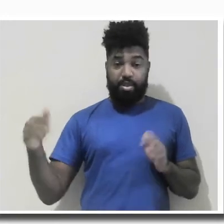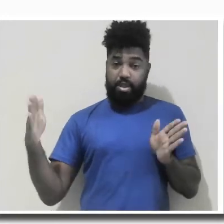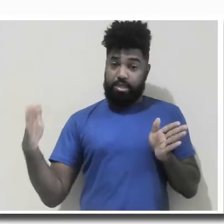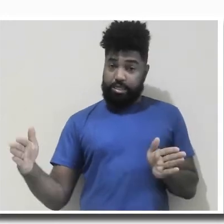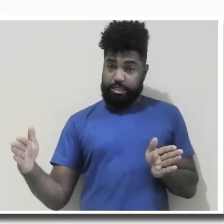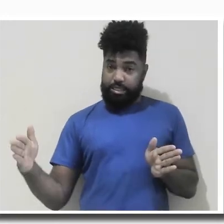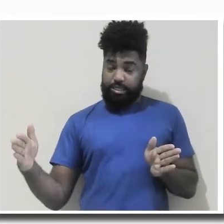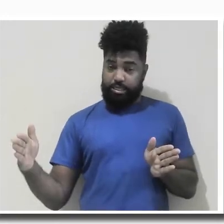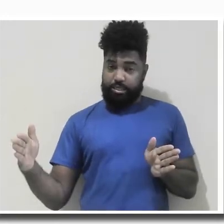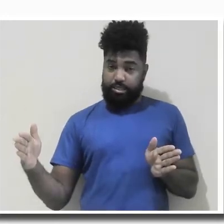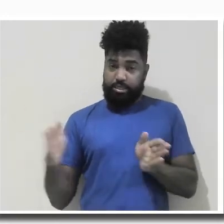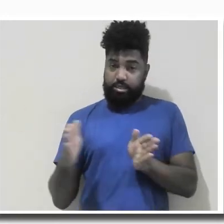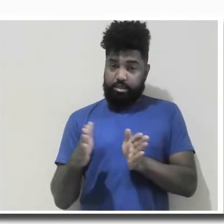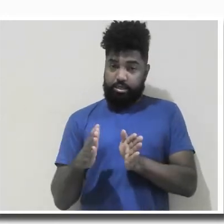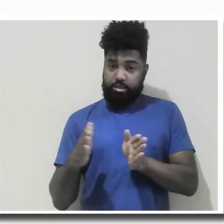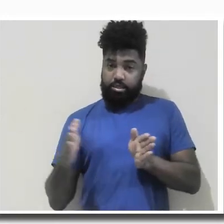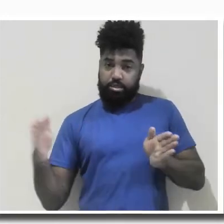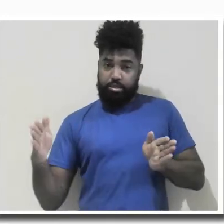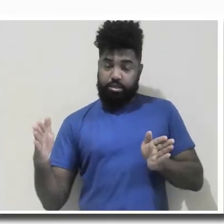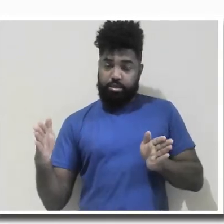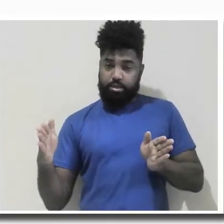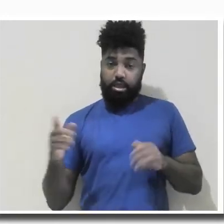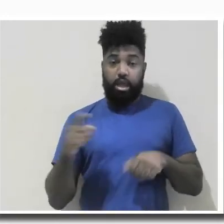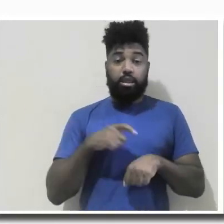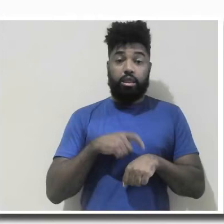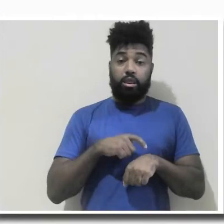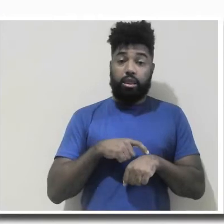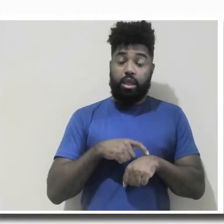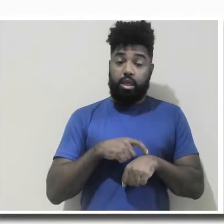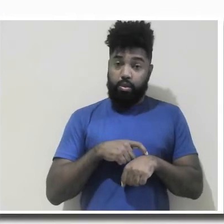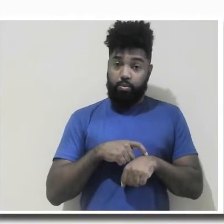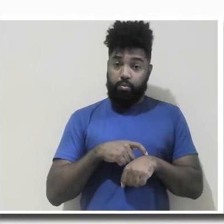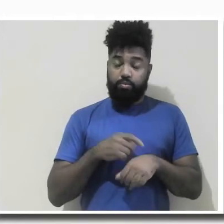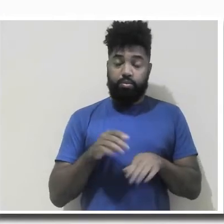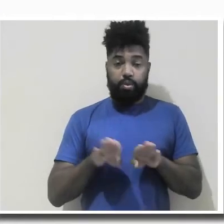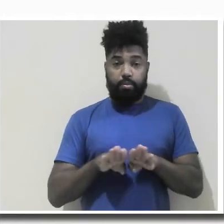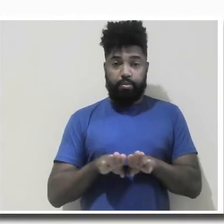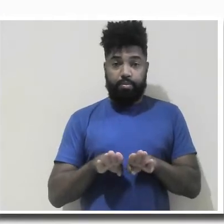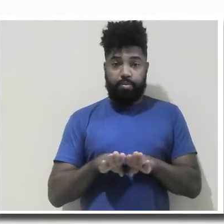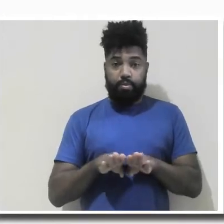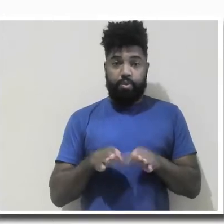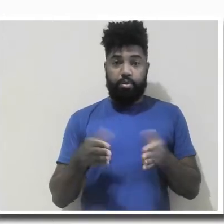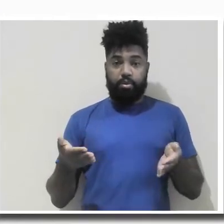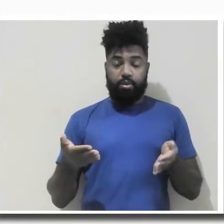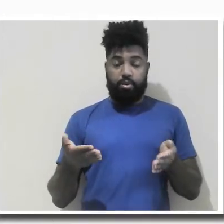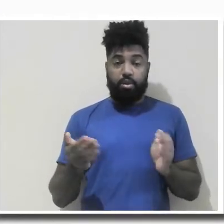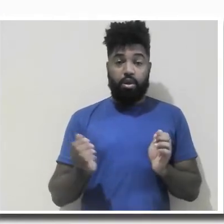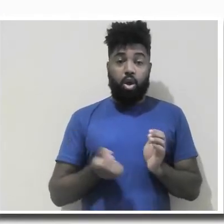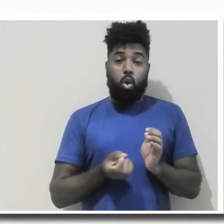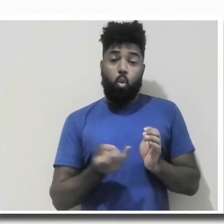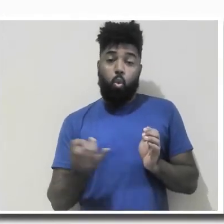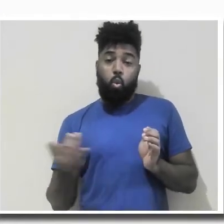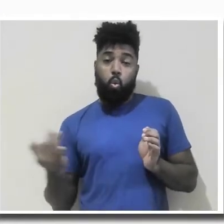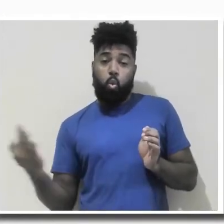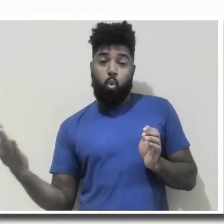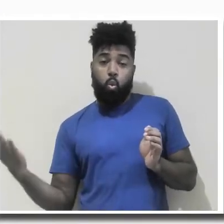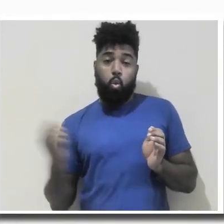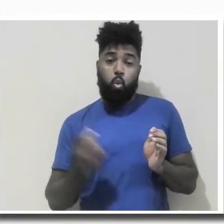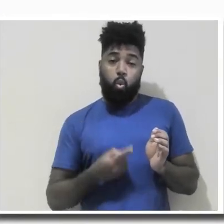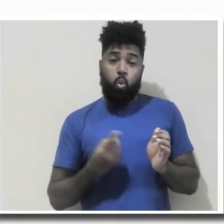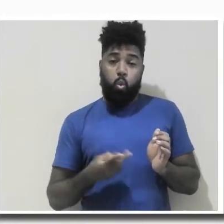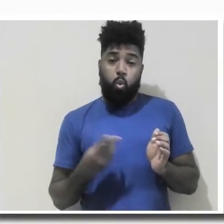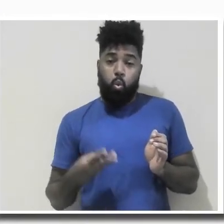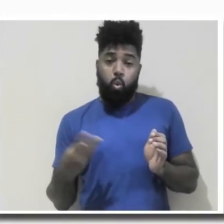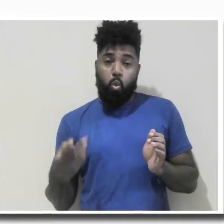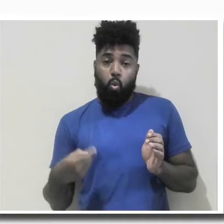Então, por questão de espaço e tempo, ao invés de colocar os 1127 elementos, eu